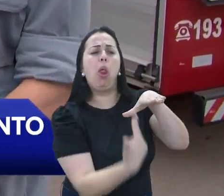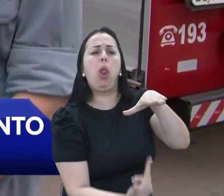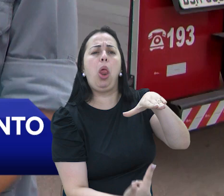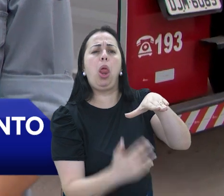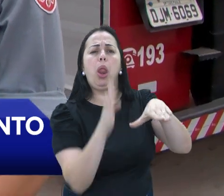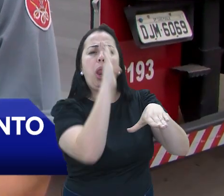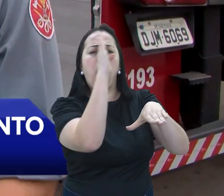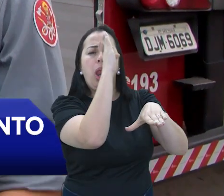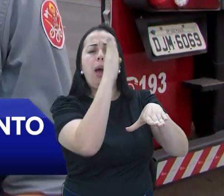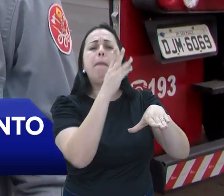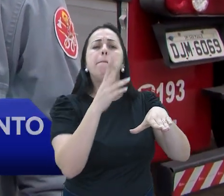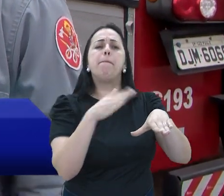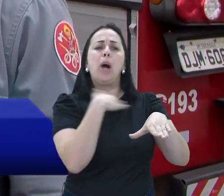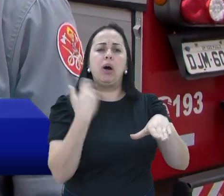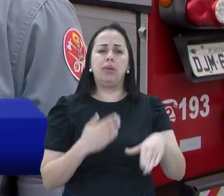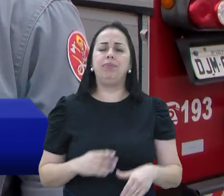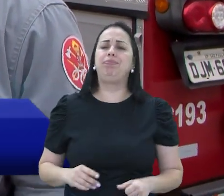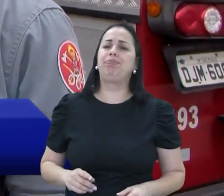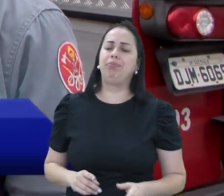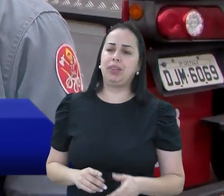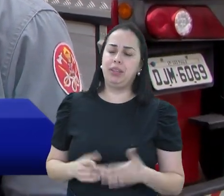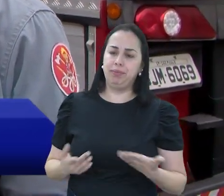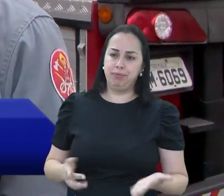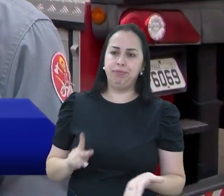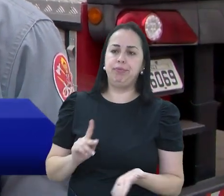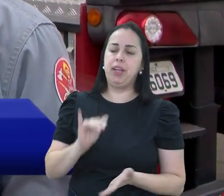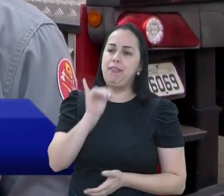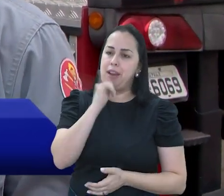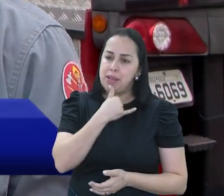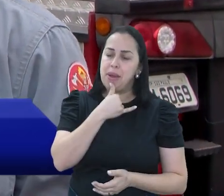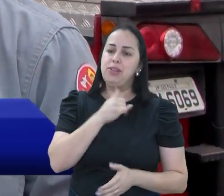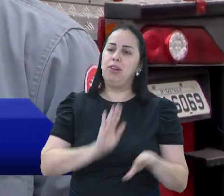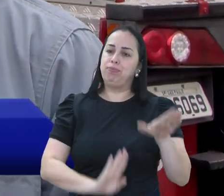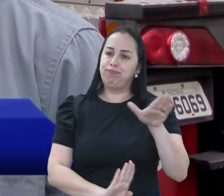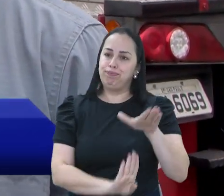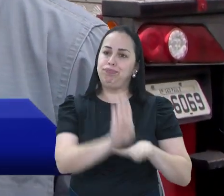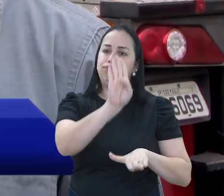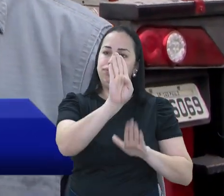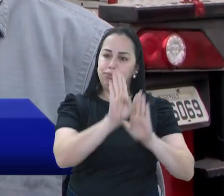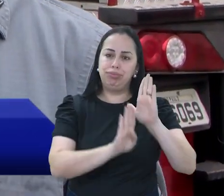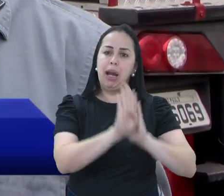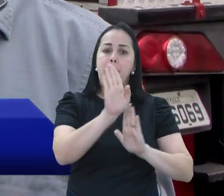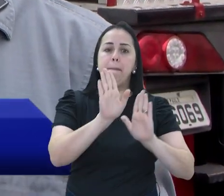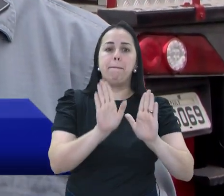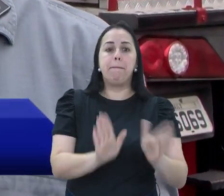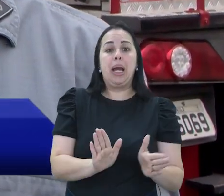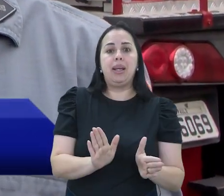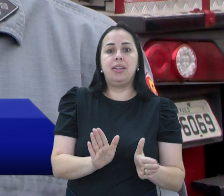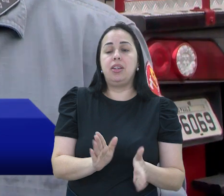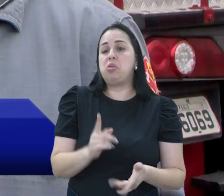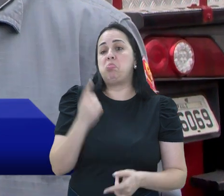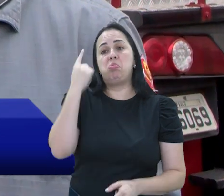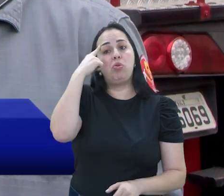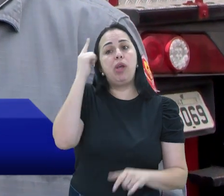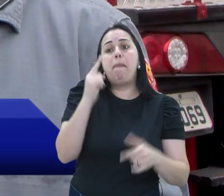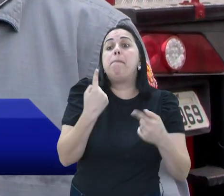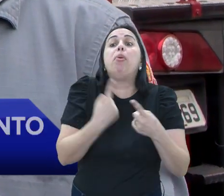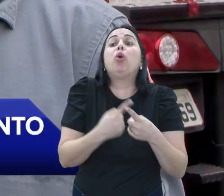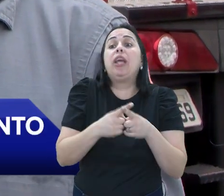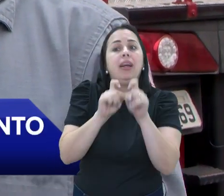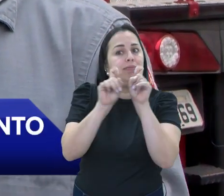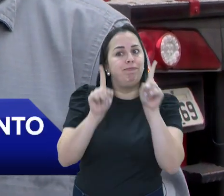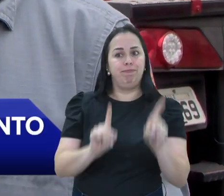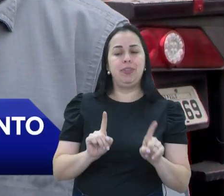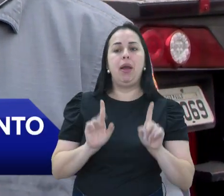região? Boa tarde. Infelizmente aumentaram os números de casos de afogamentos, mas a gente não consegue precisar um motivo